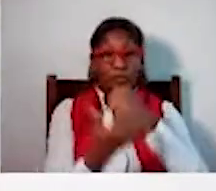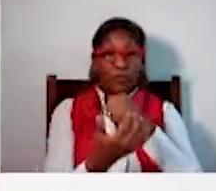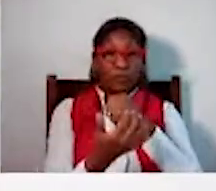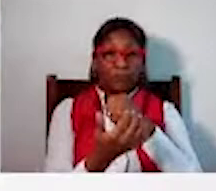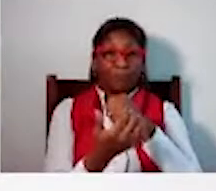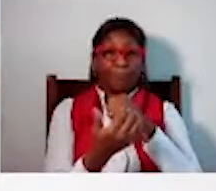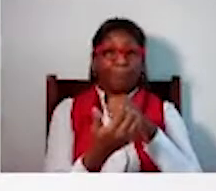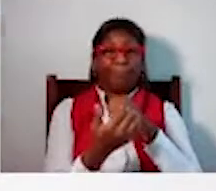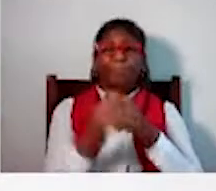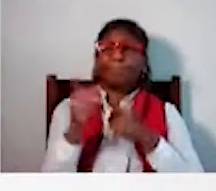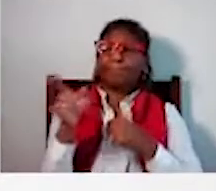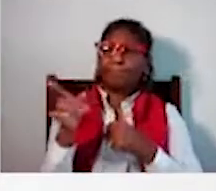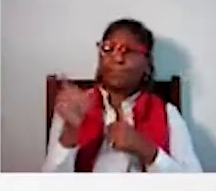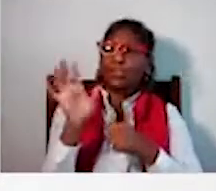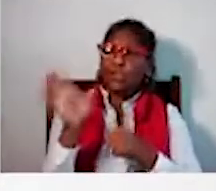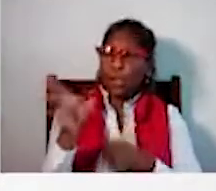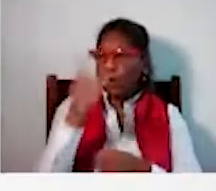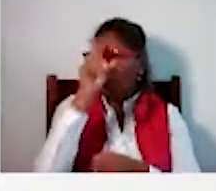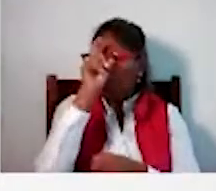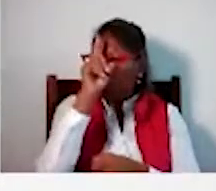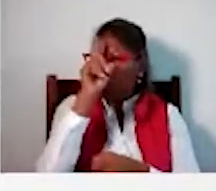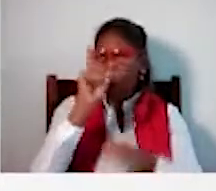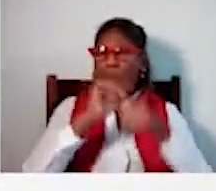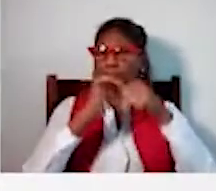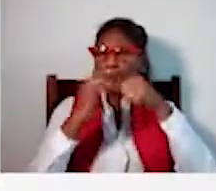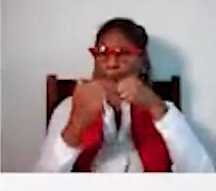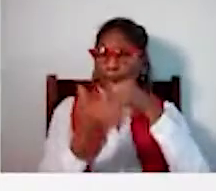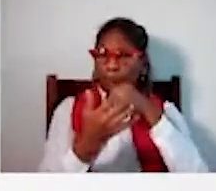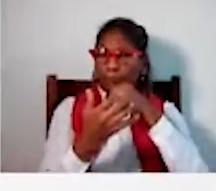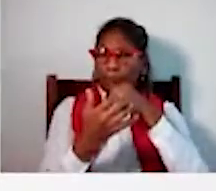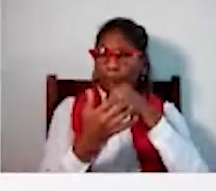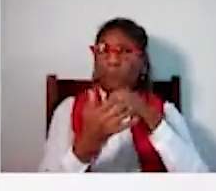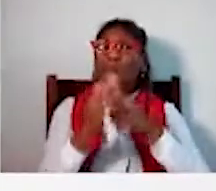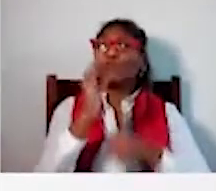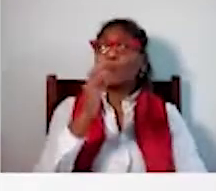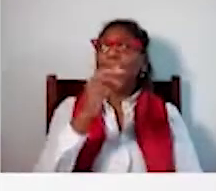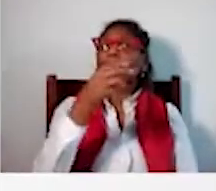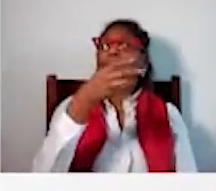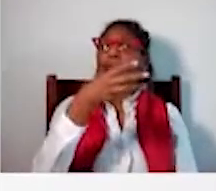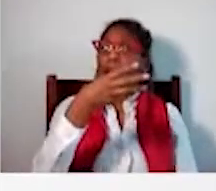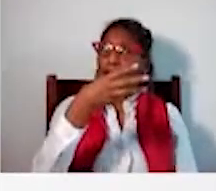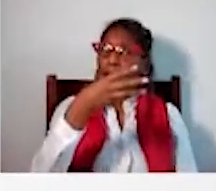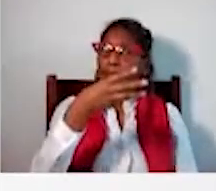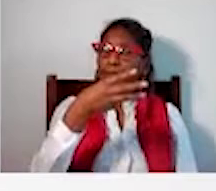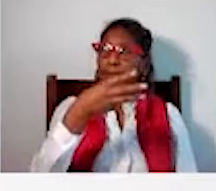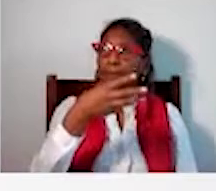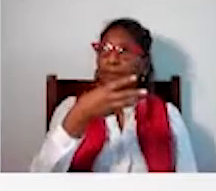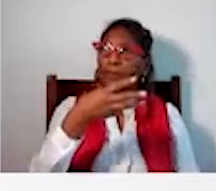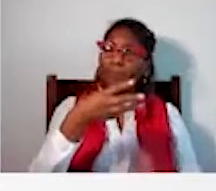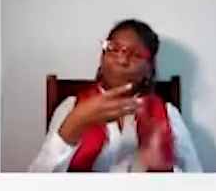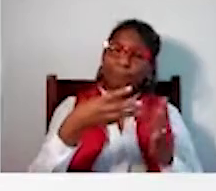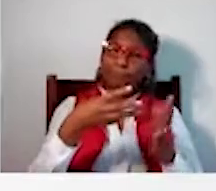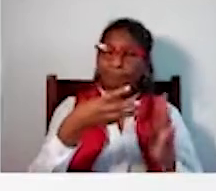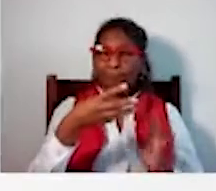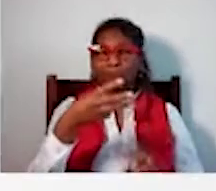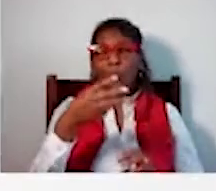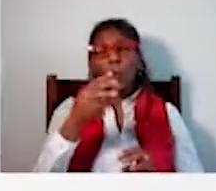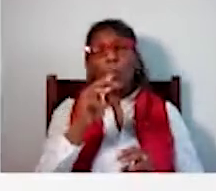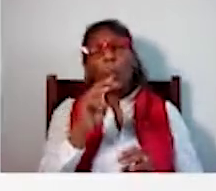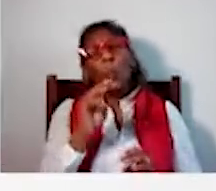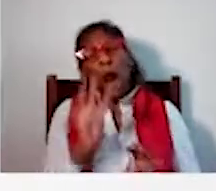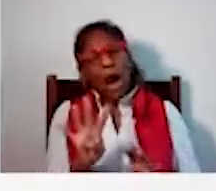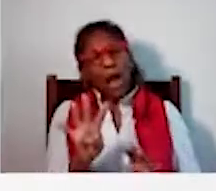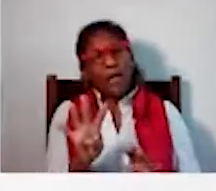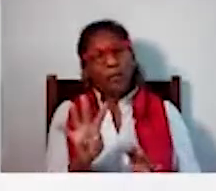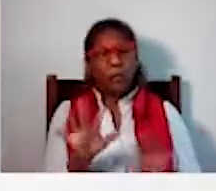relação aos que estão internados Covid, que chegou a ser de 3, quase 4 leito livre para cada